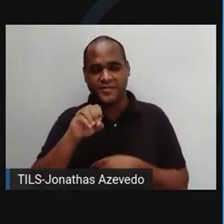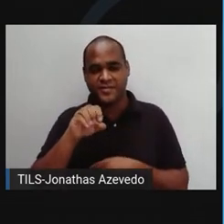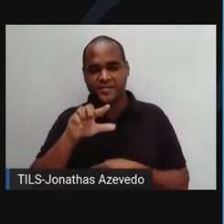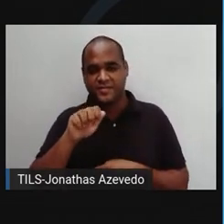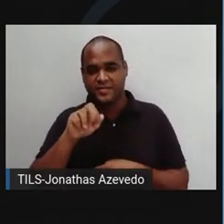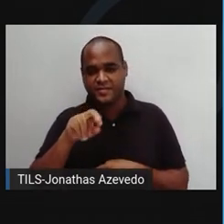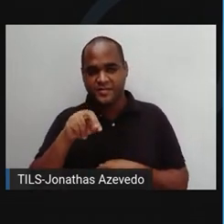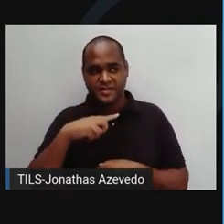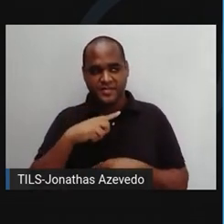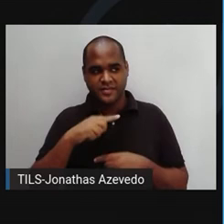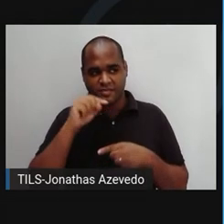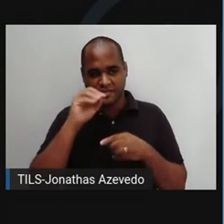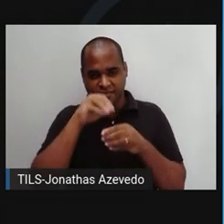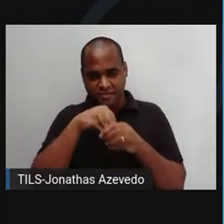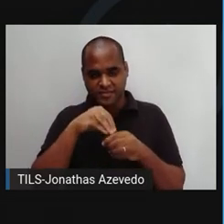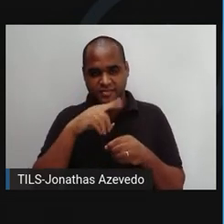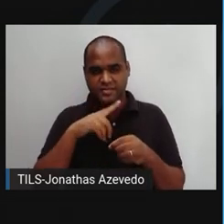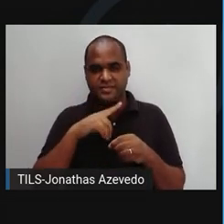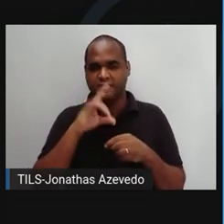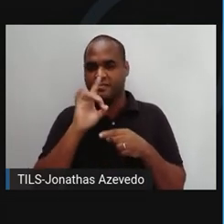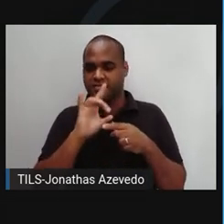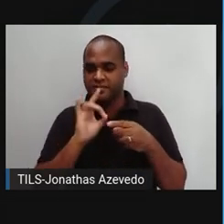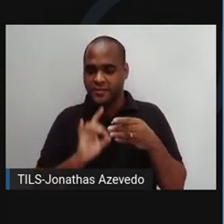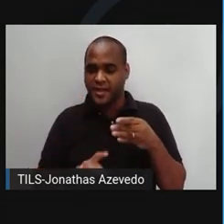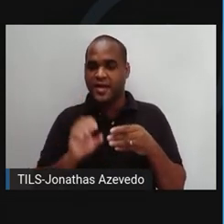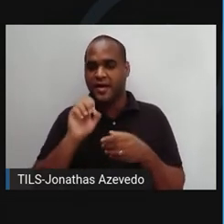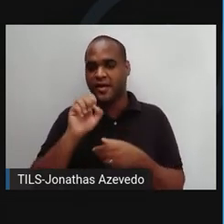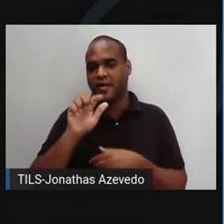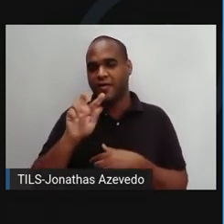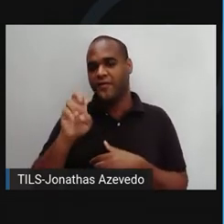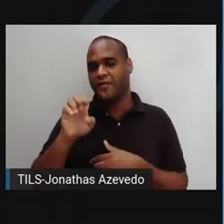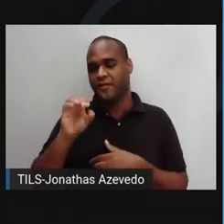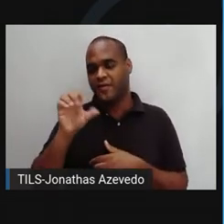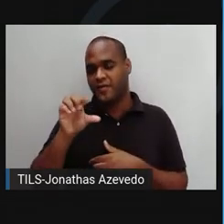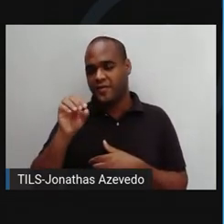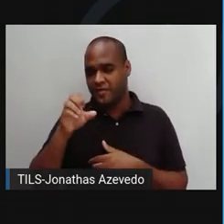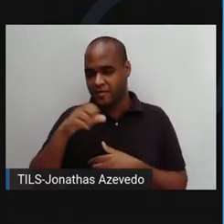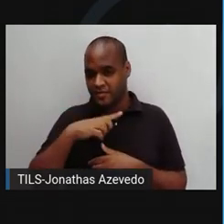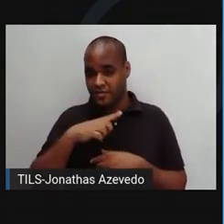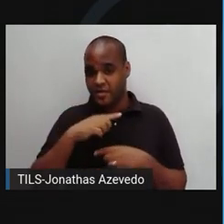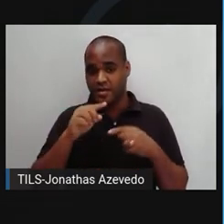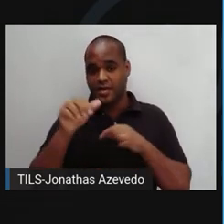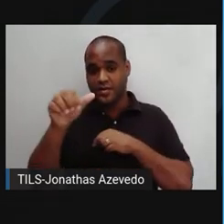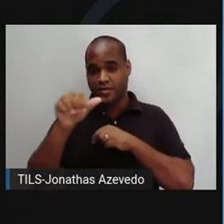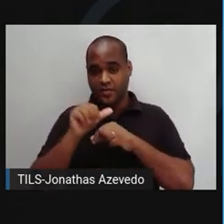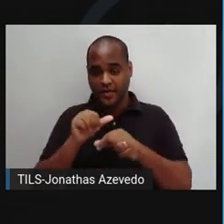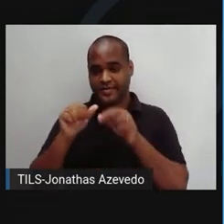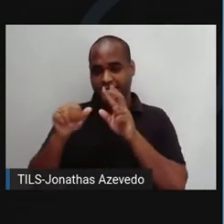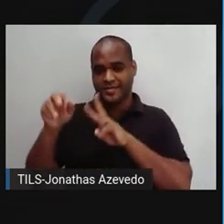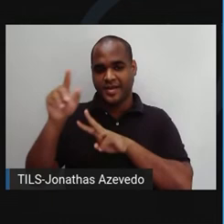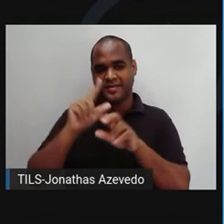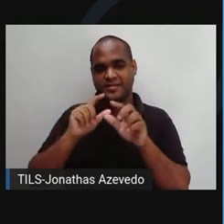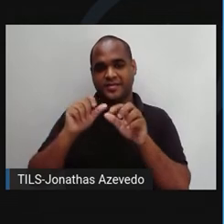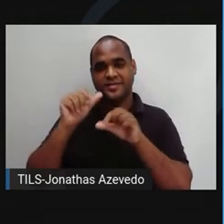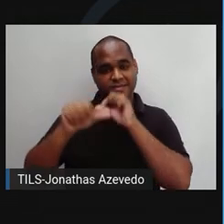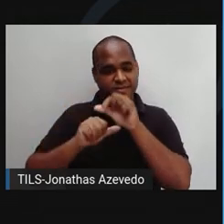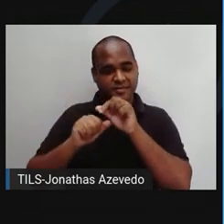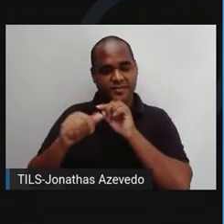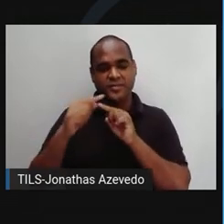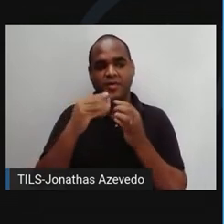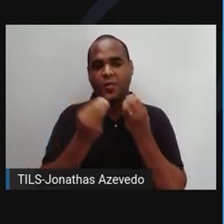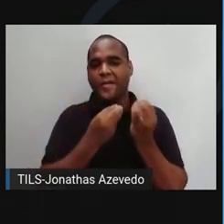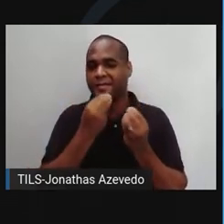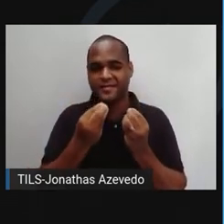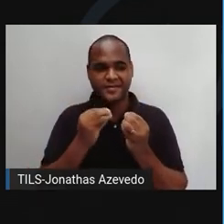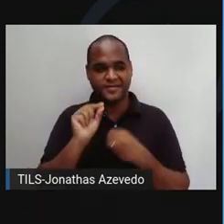sacos as bolsas individuais são chamadas de alvéolos. É neles que a troca de ar acontece. Vamos entrar para ver como tudo funciona.